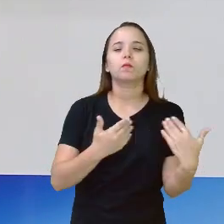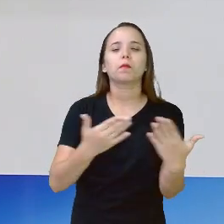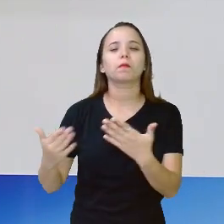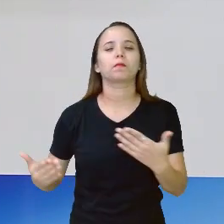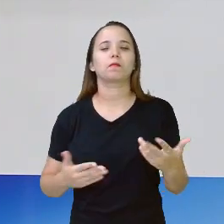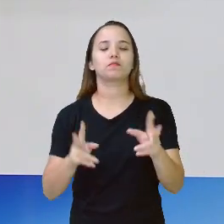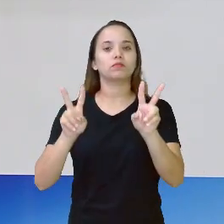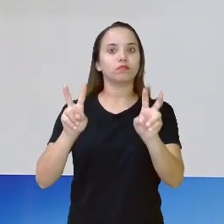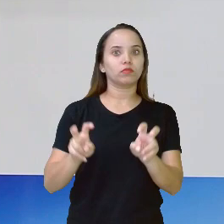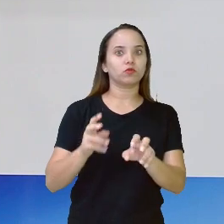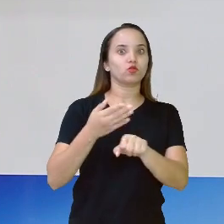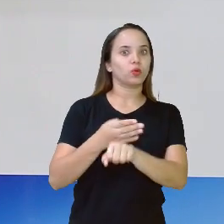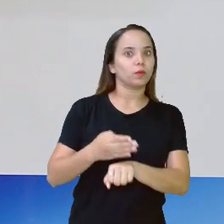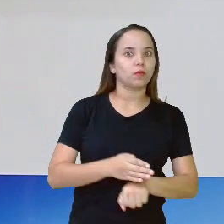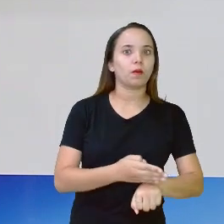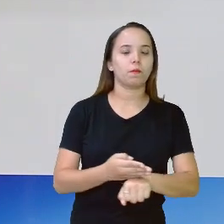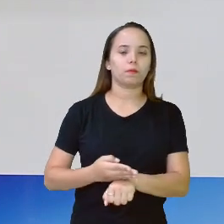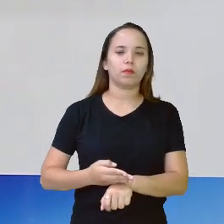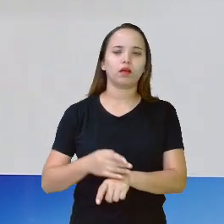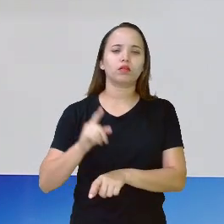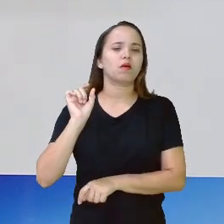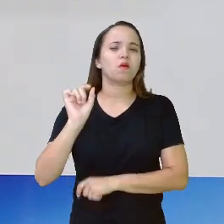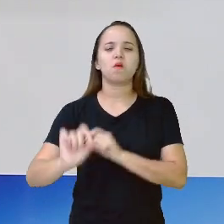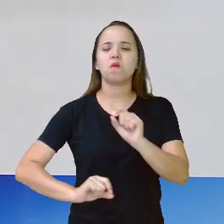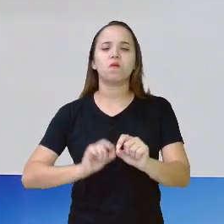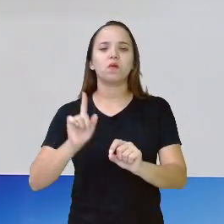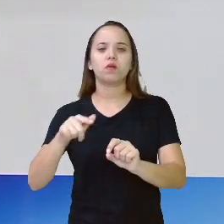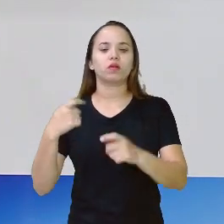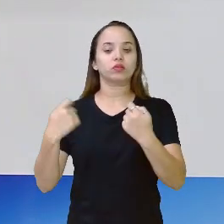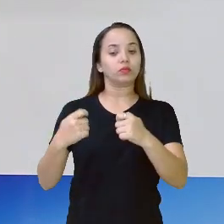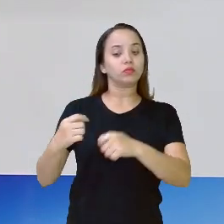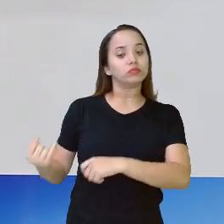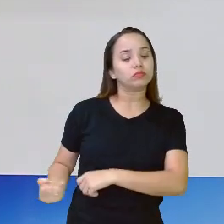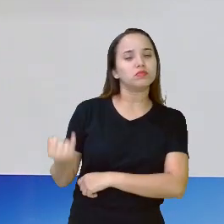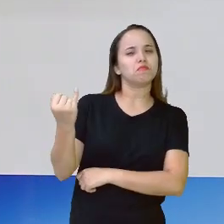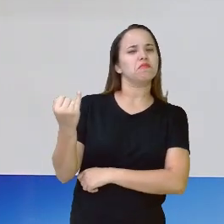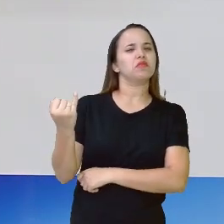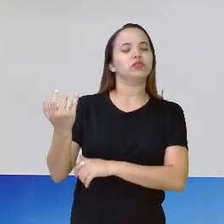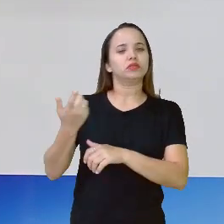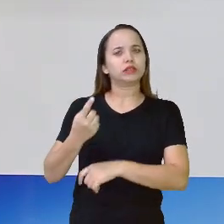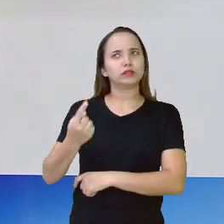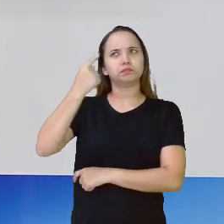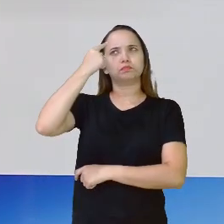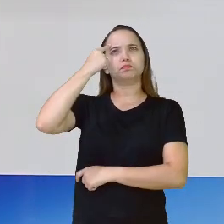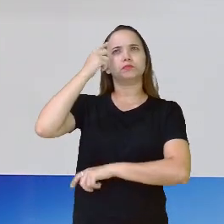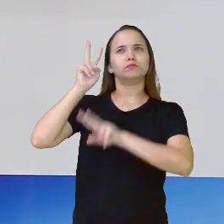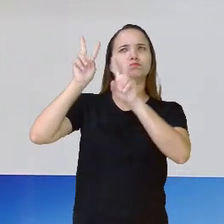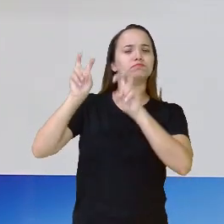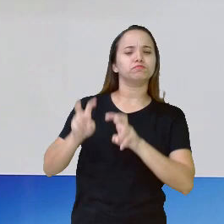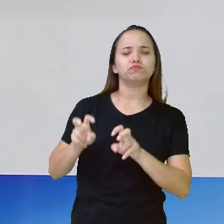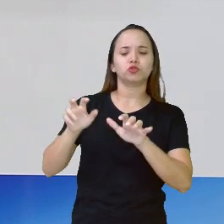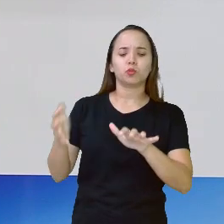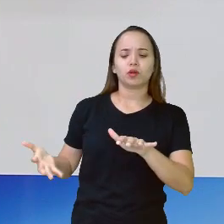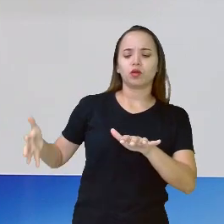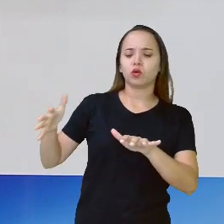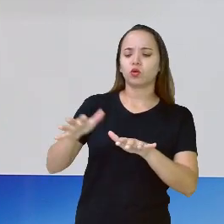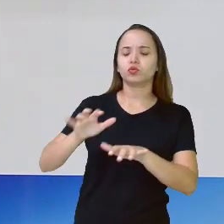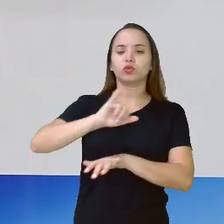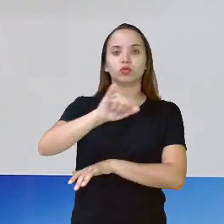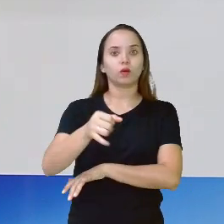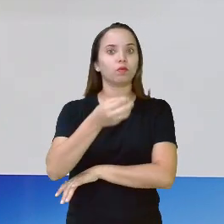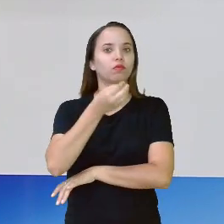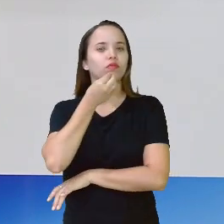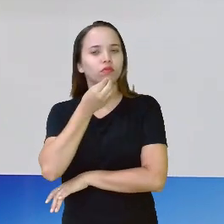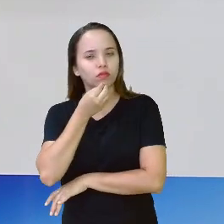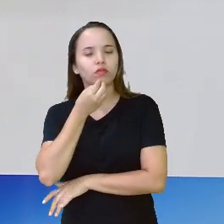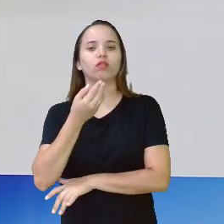prática, o que é importante de verdade considerar para que a inclusão, a oportunidade, as